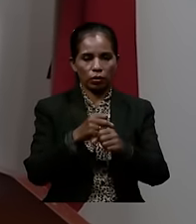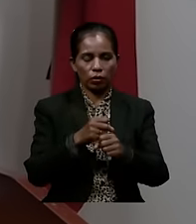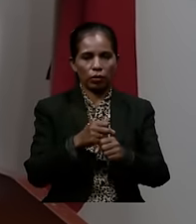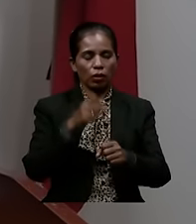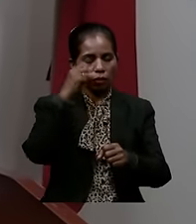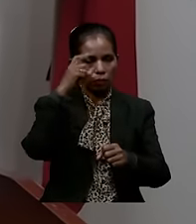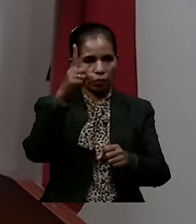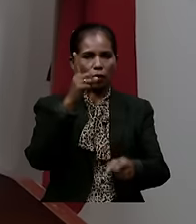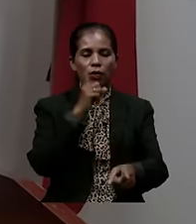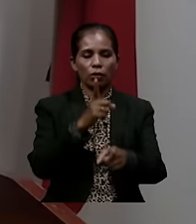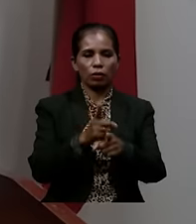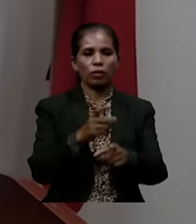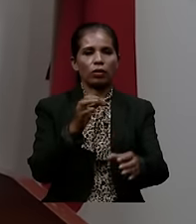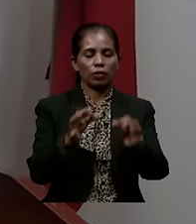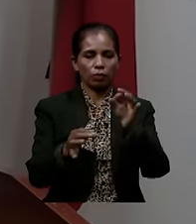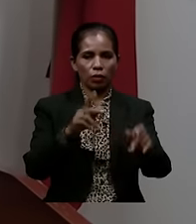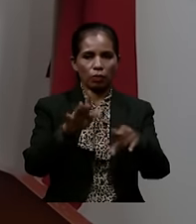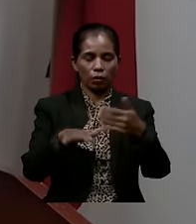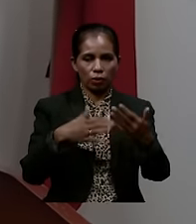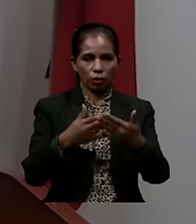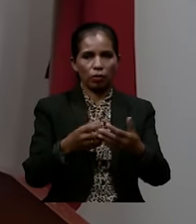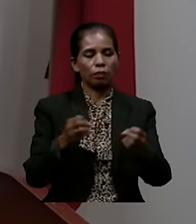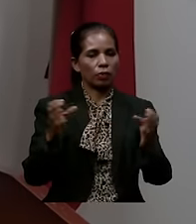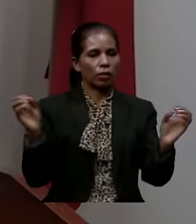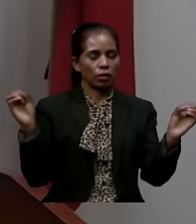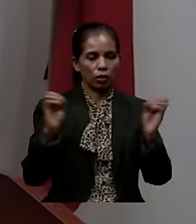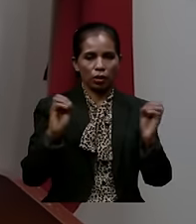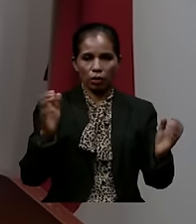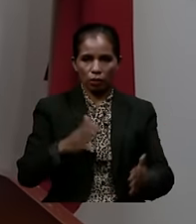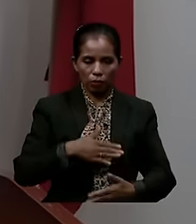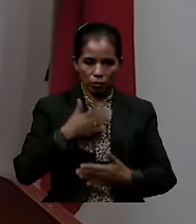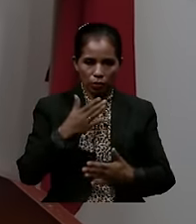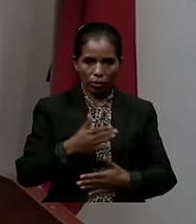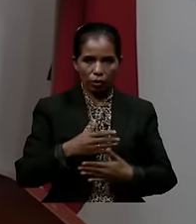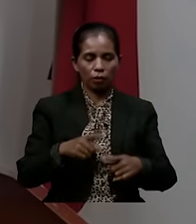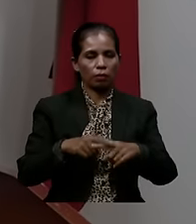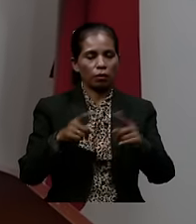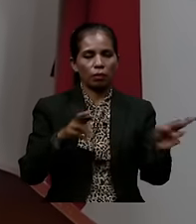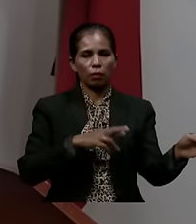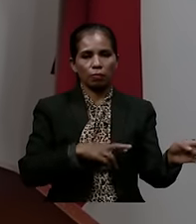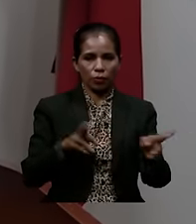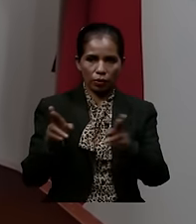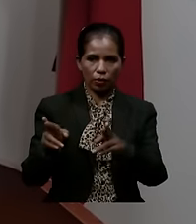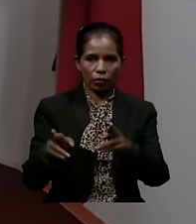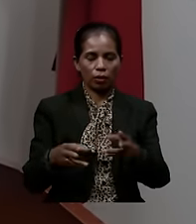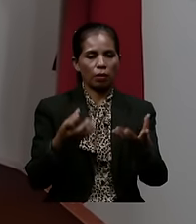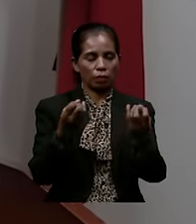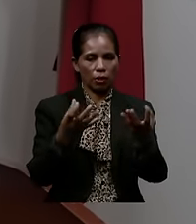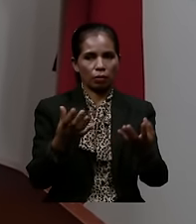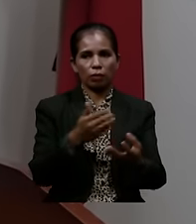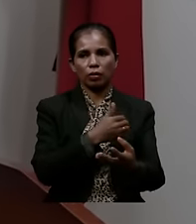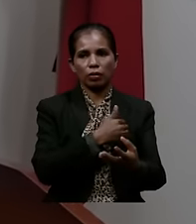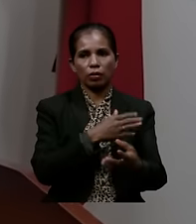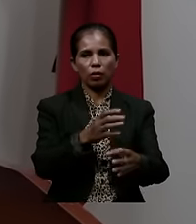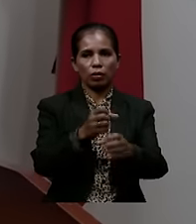compreende te teves cara que tem comunidades balo lá contente mas pronto barak mos mas que simo te